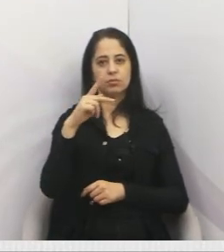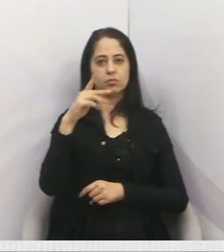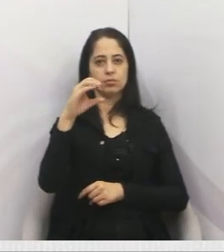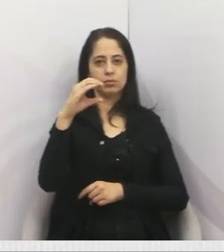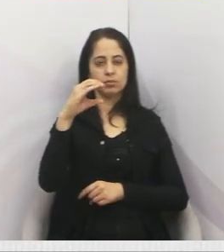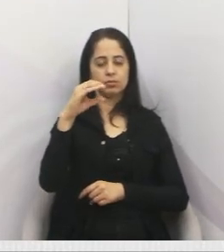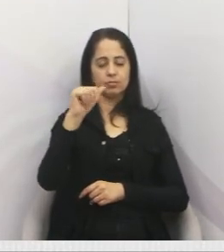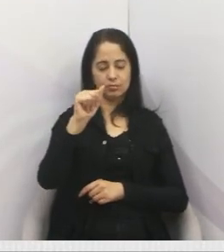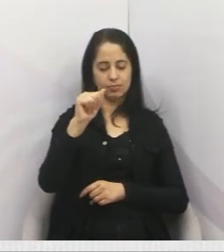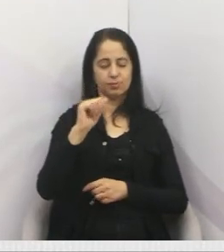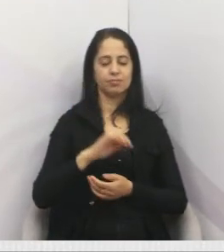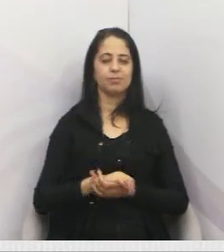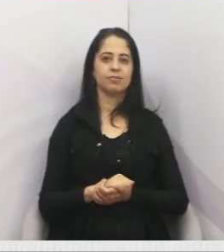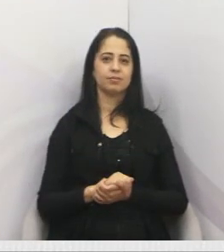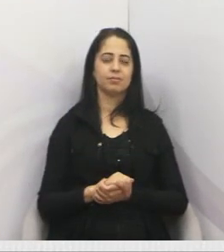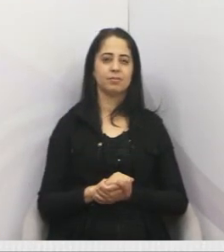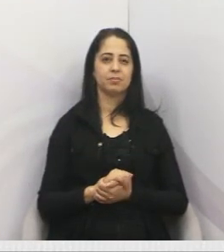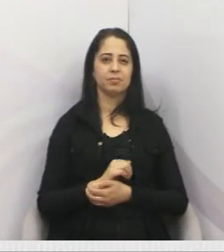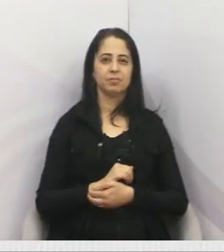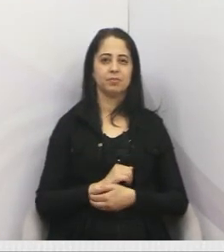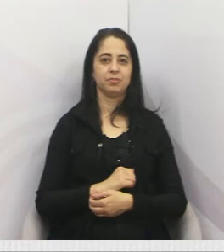CEPAC.